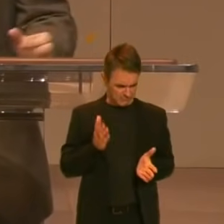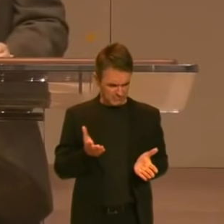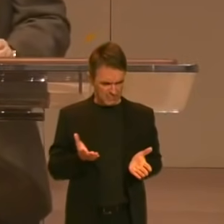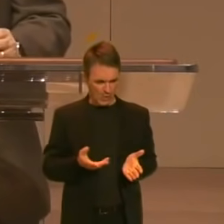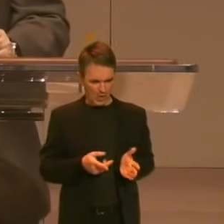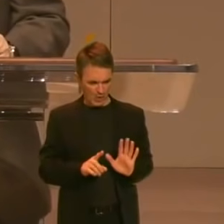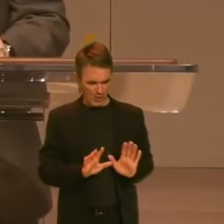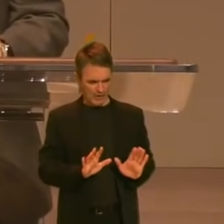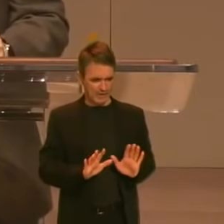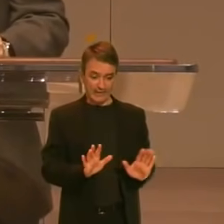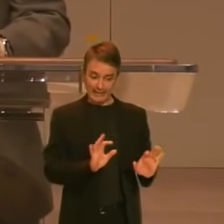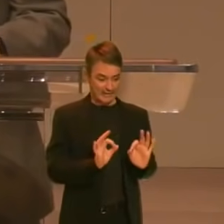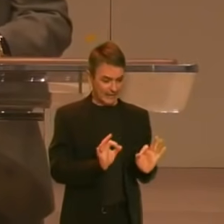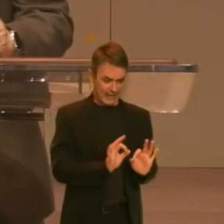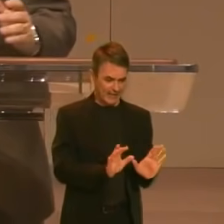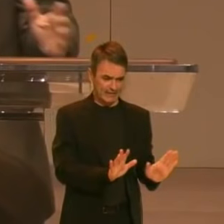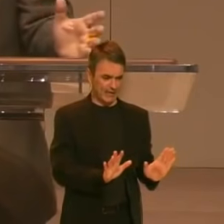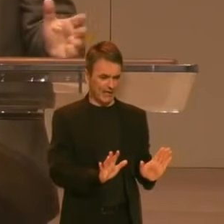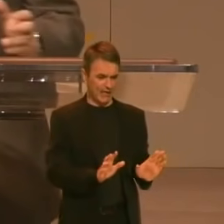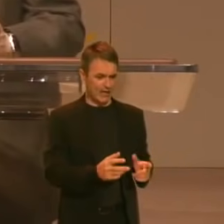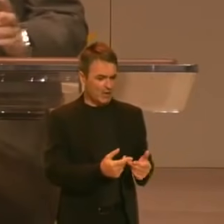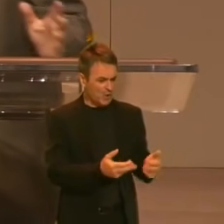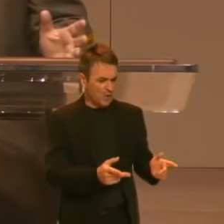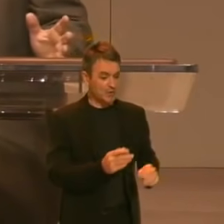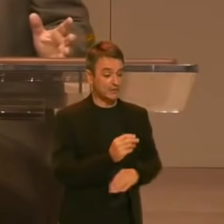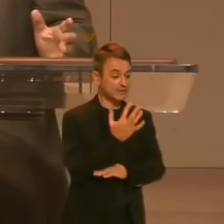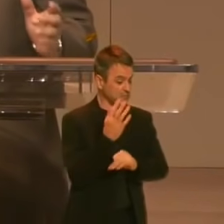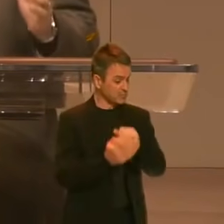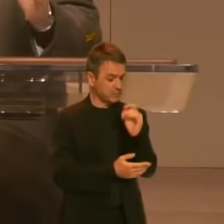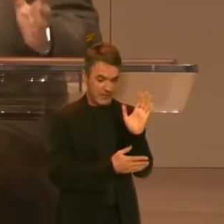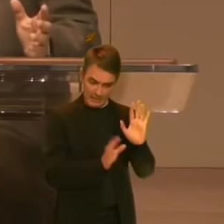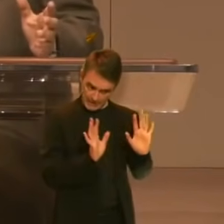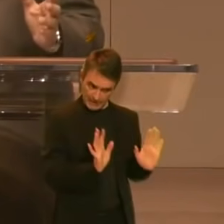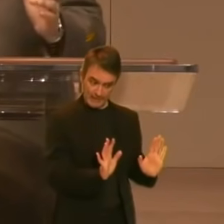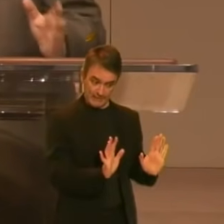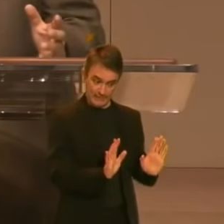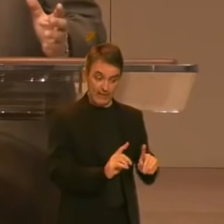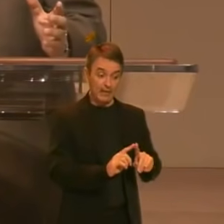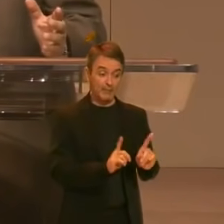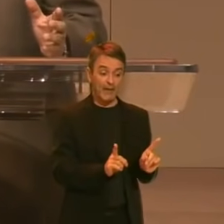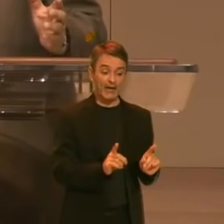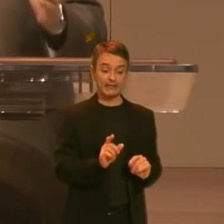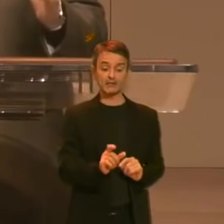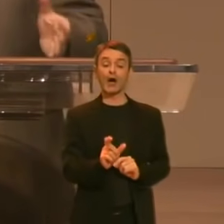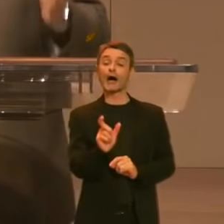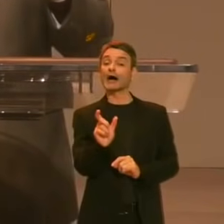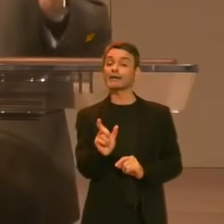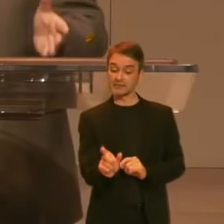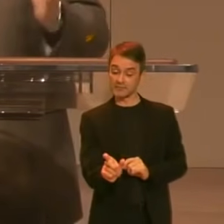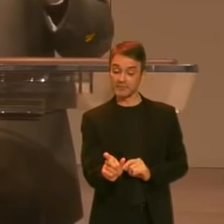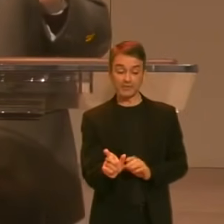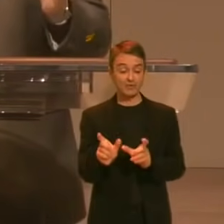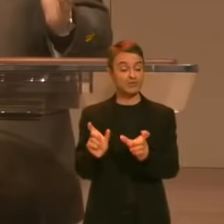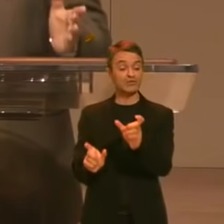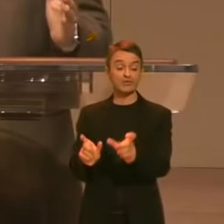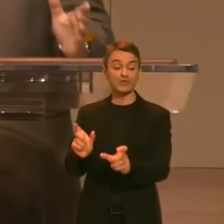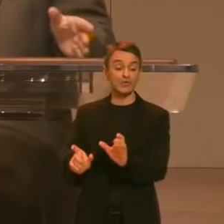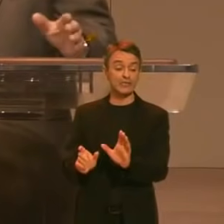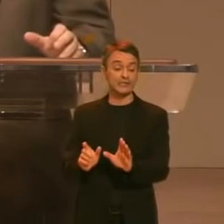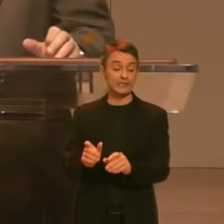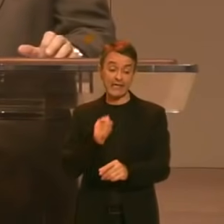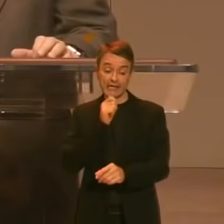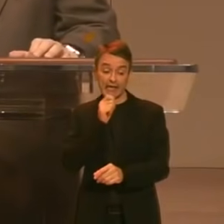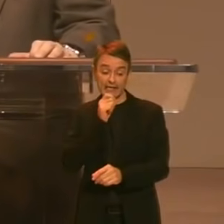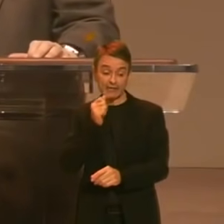relva da terra, nem a qualquer planta ou árvore, mas apenas àqueles que não tinham o selo